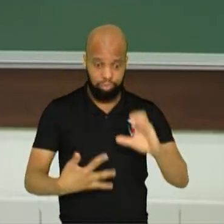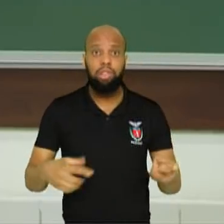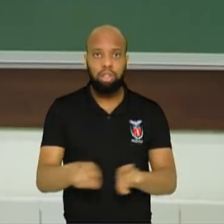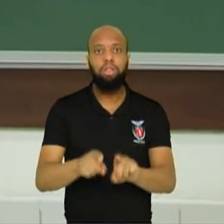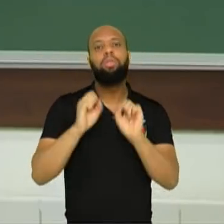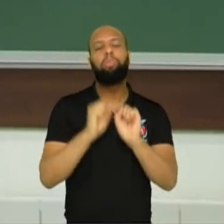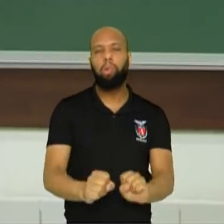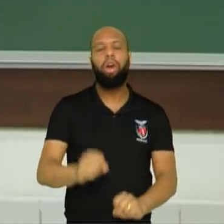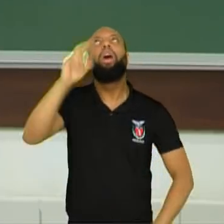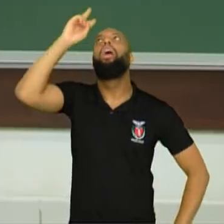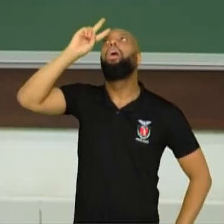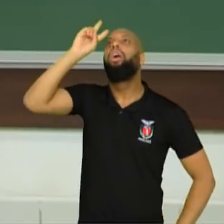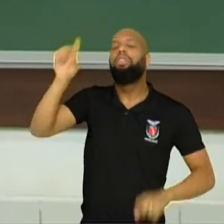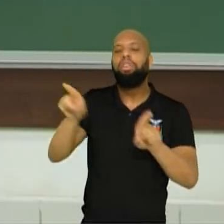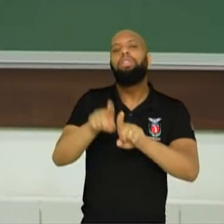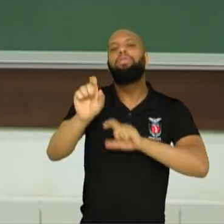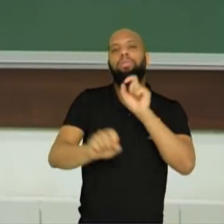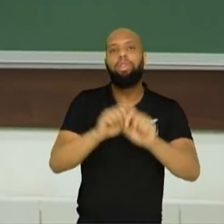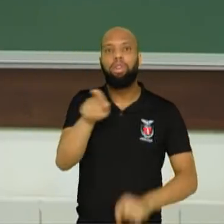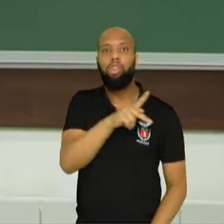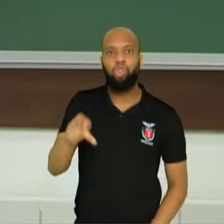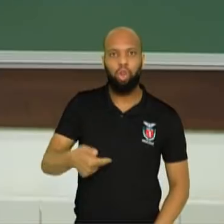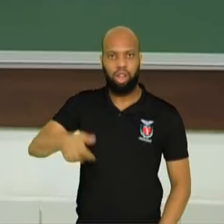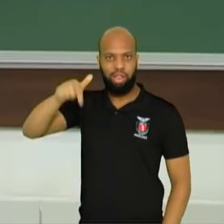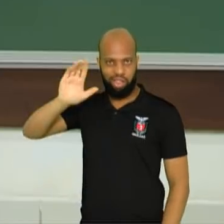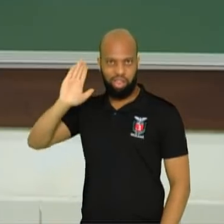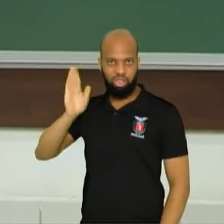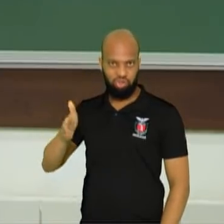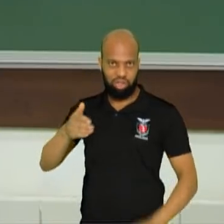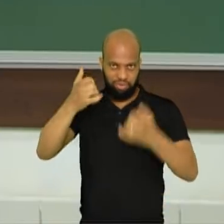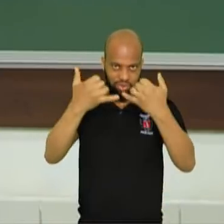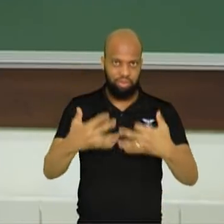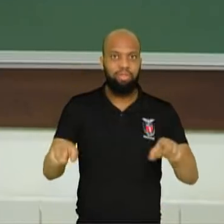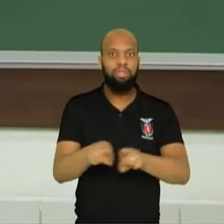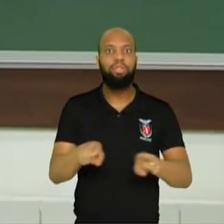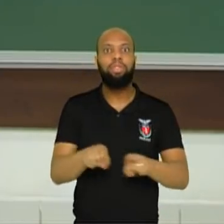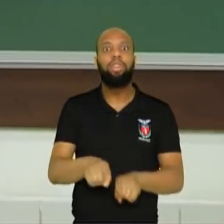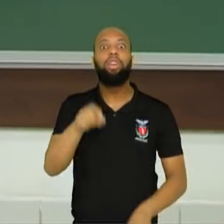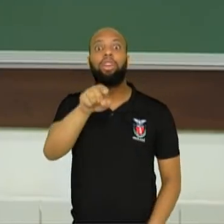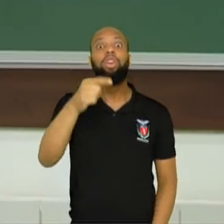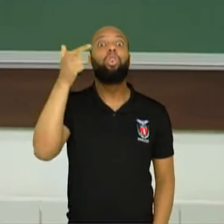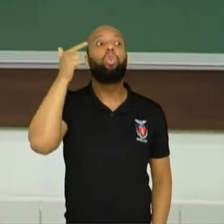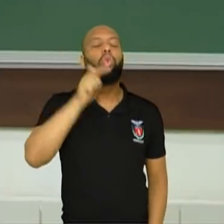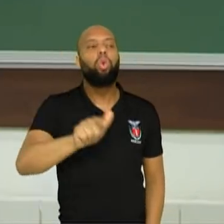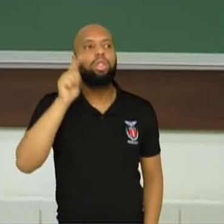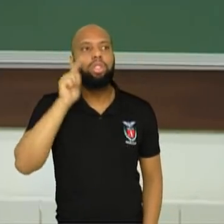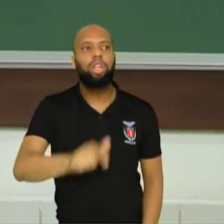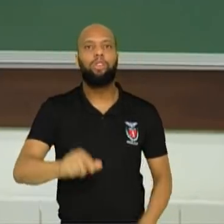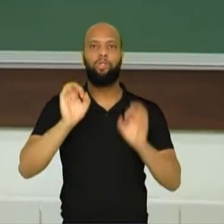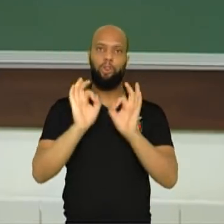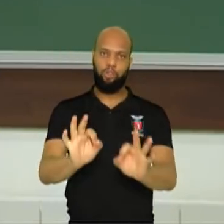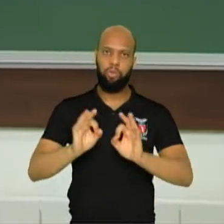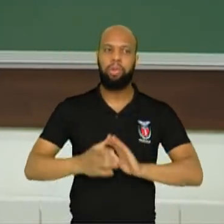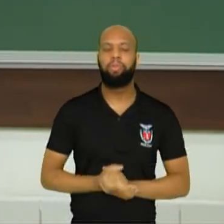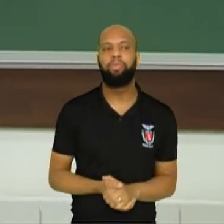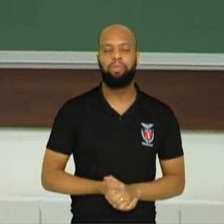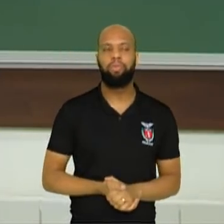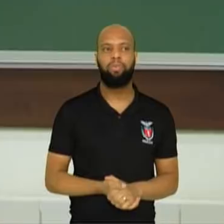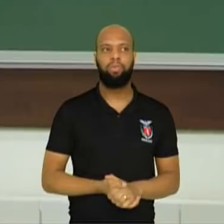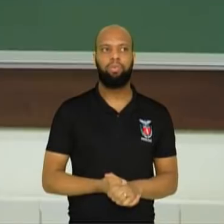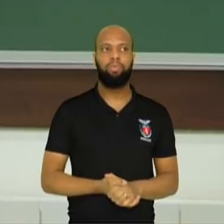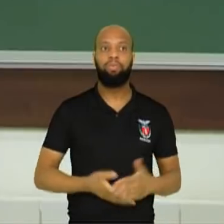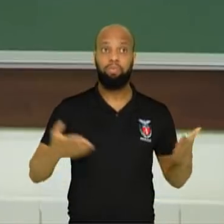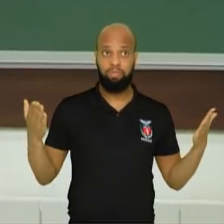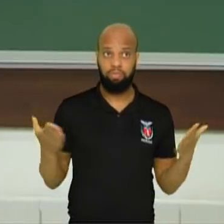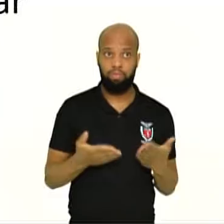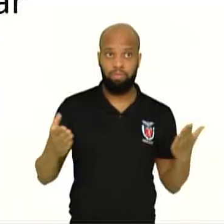gente pode lembrar, que a professora Fran falou para vocês, para poder confirmar tudo isso. Vamos seguir? Então